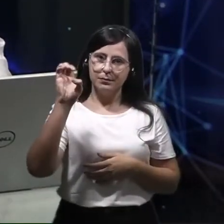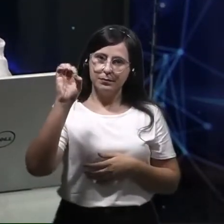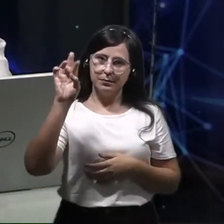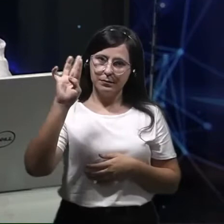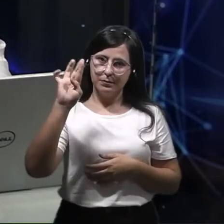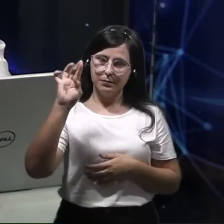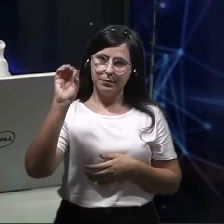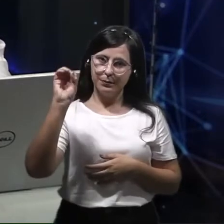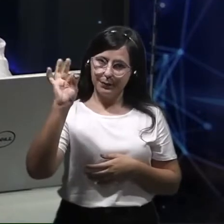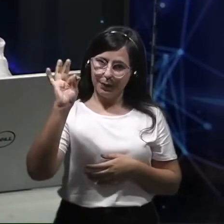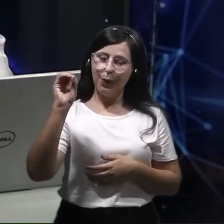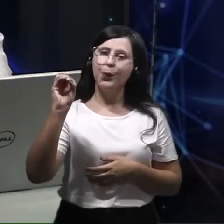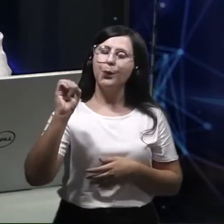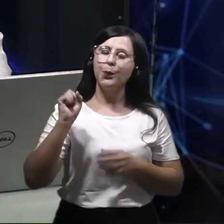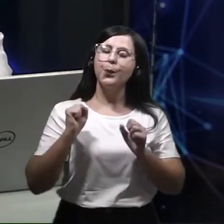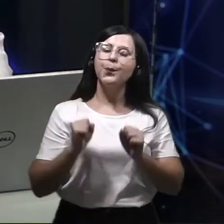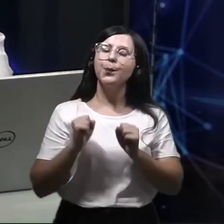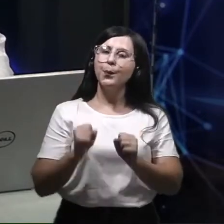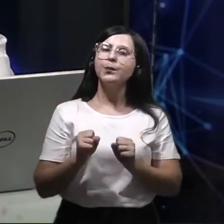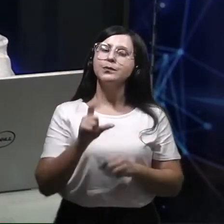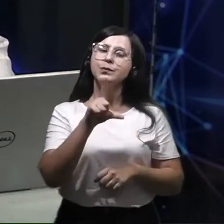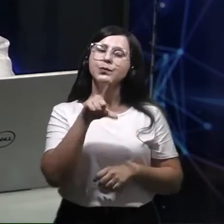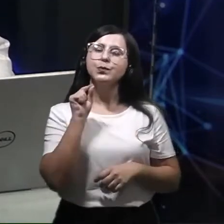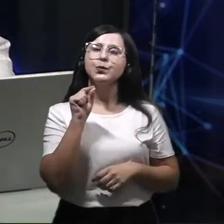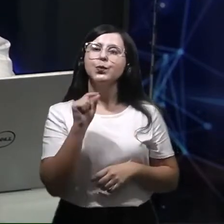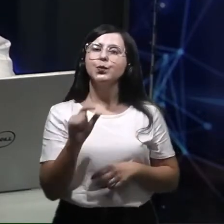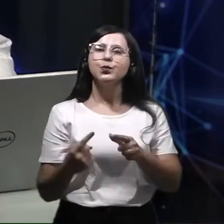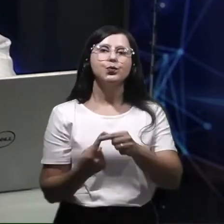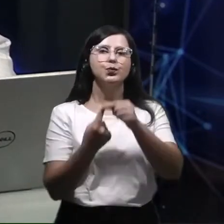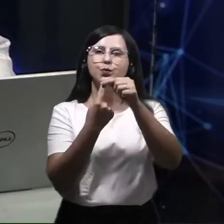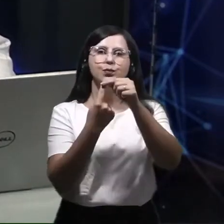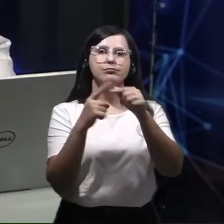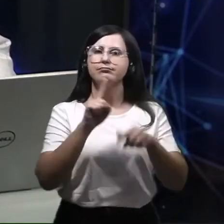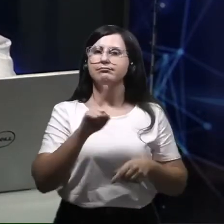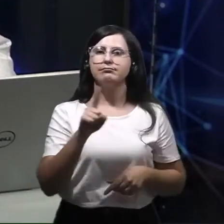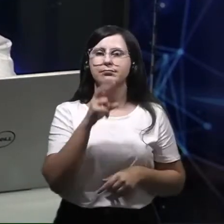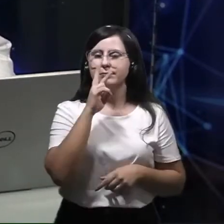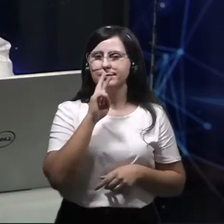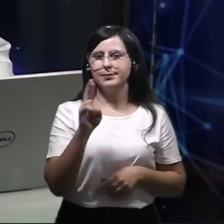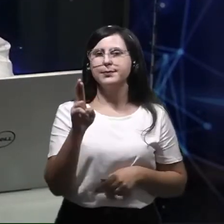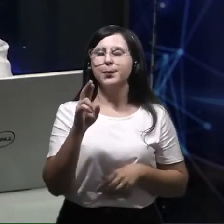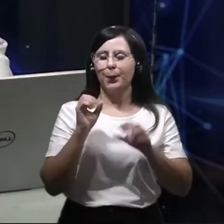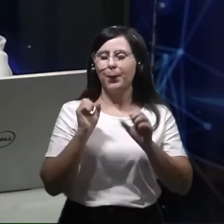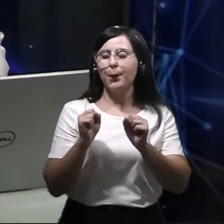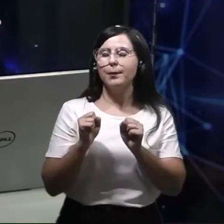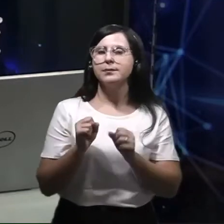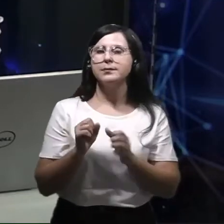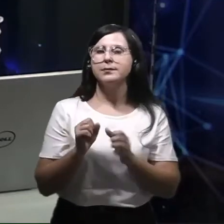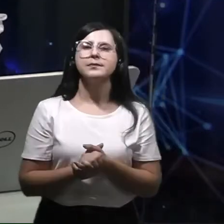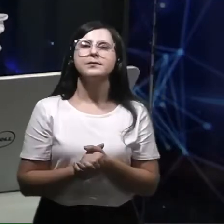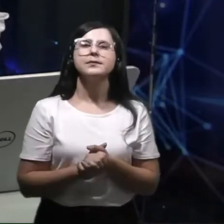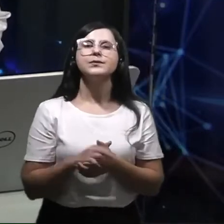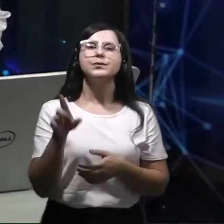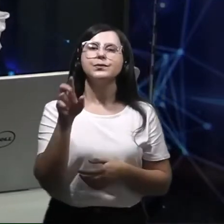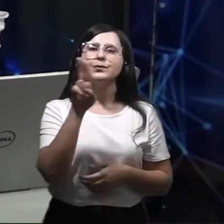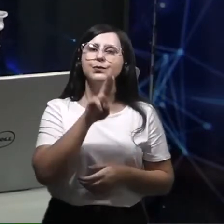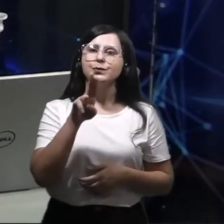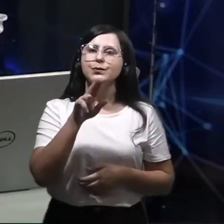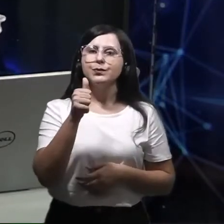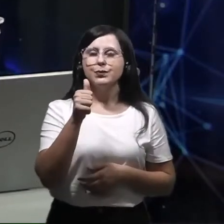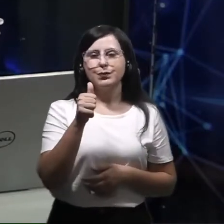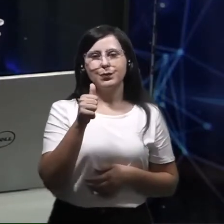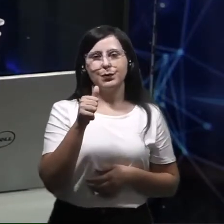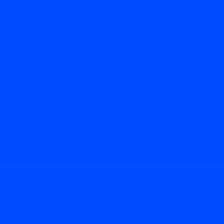participou não participou das respostas, que no caso é o candidato Josivaldo. O senhor tem o tempo de 1 minuto com o tema